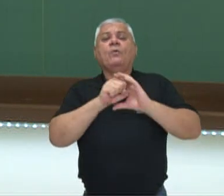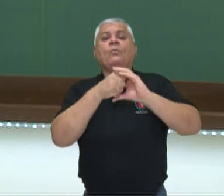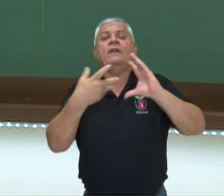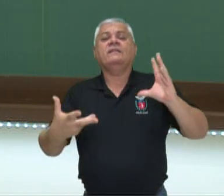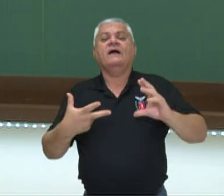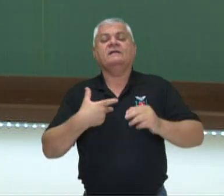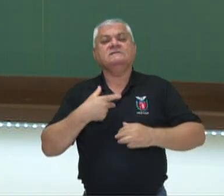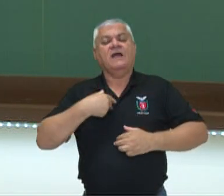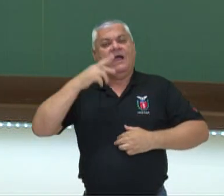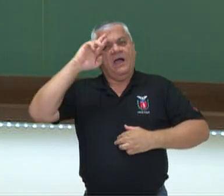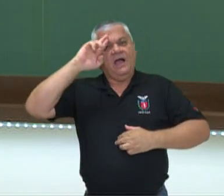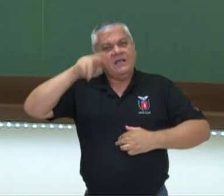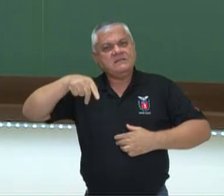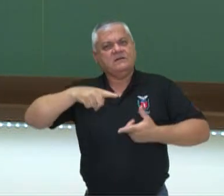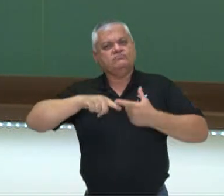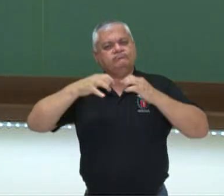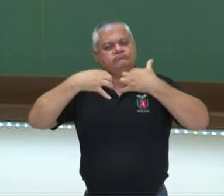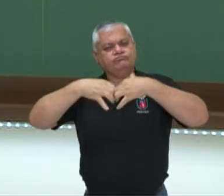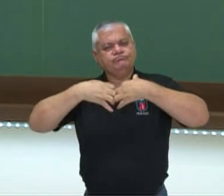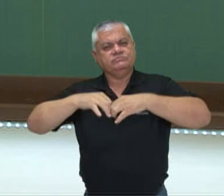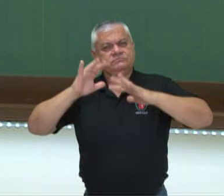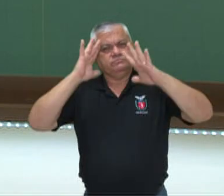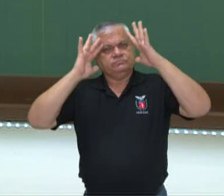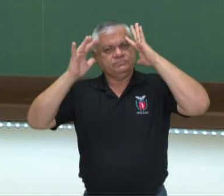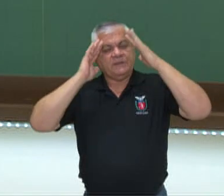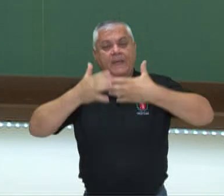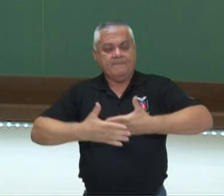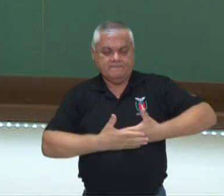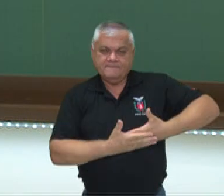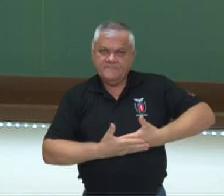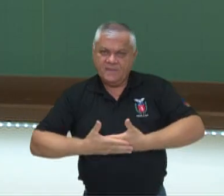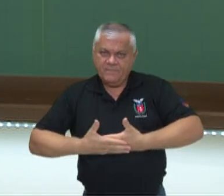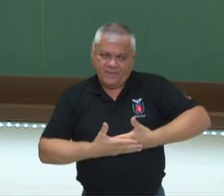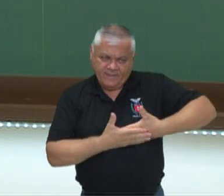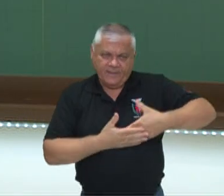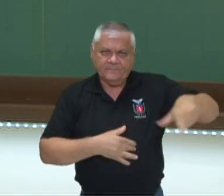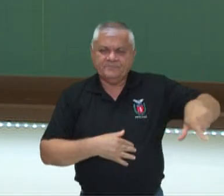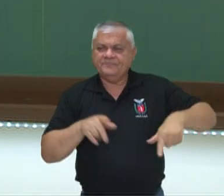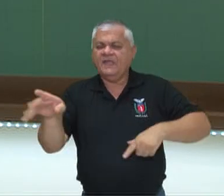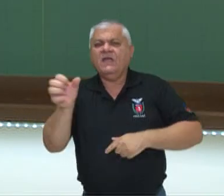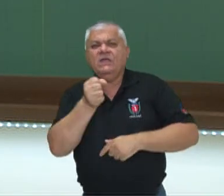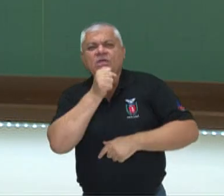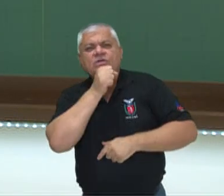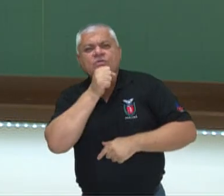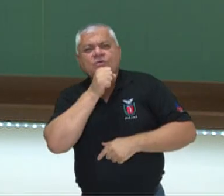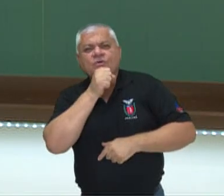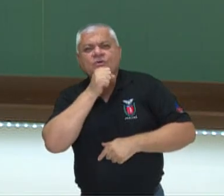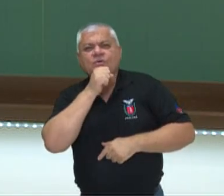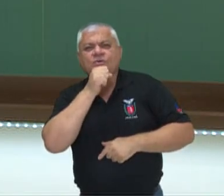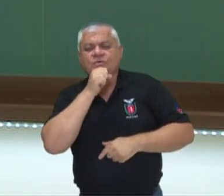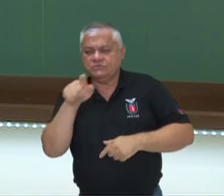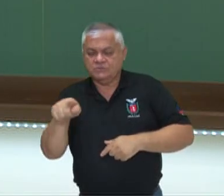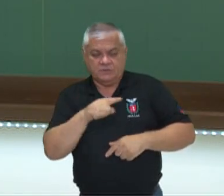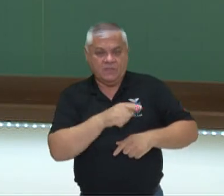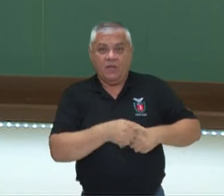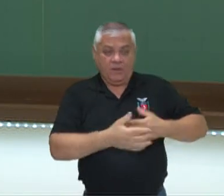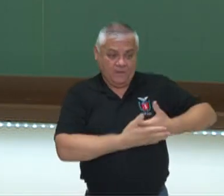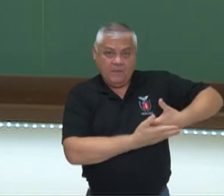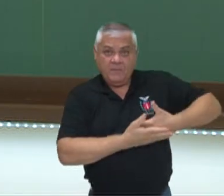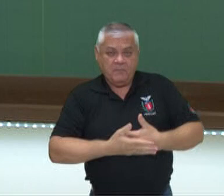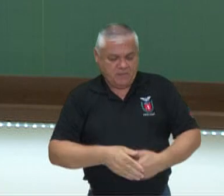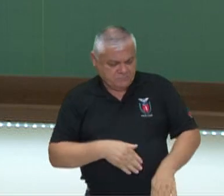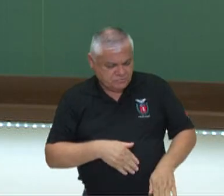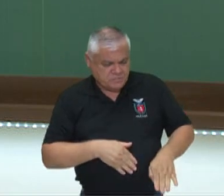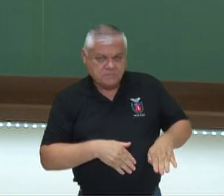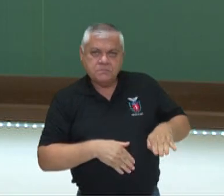Por mais que um bebê seja diferente de um idoso, tenham se transformado essa pessoa ao longo